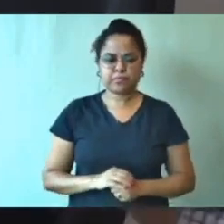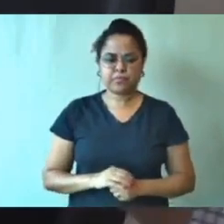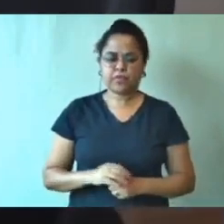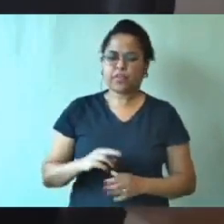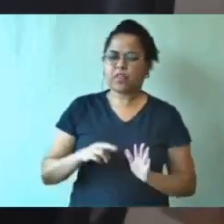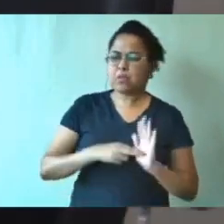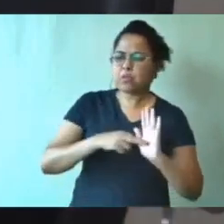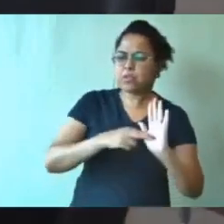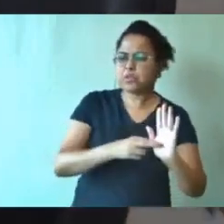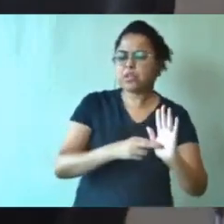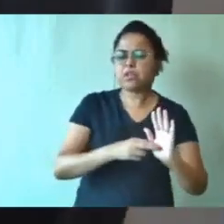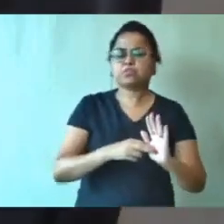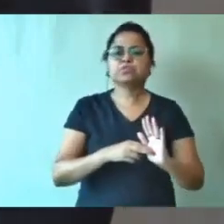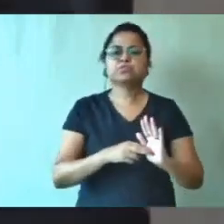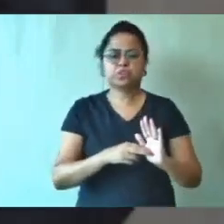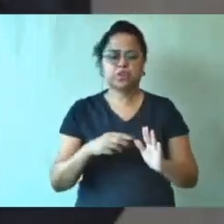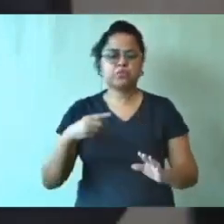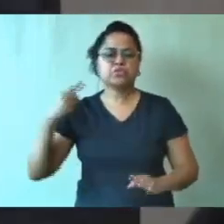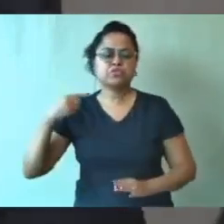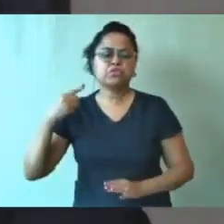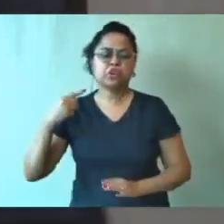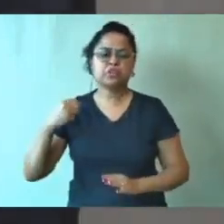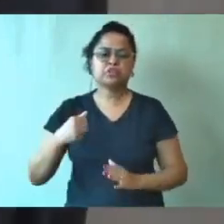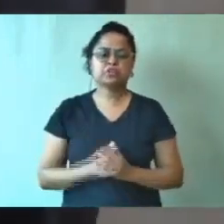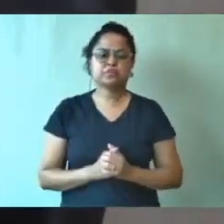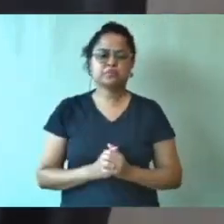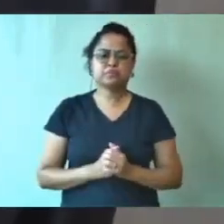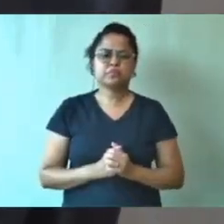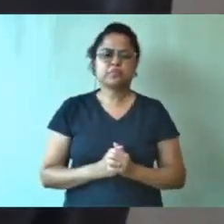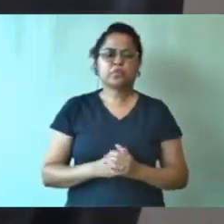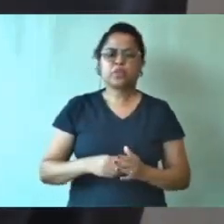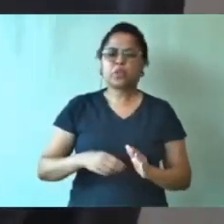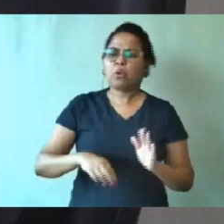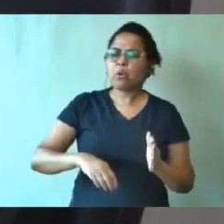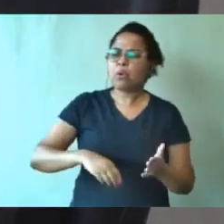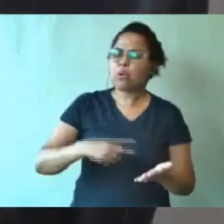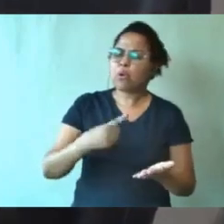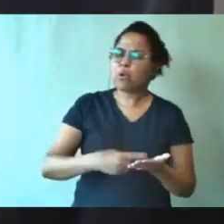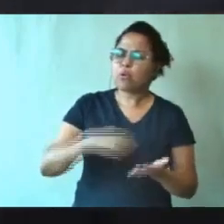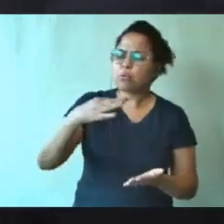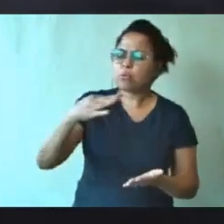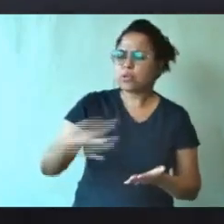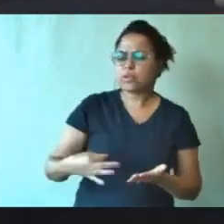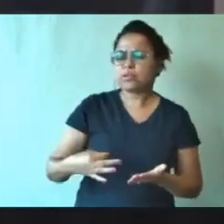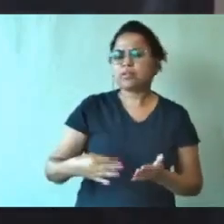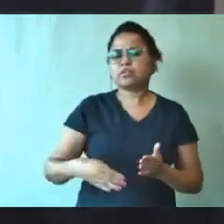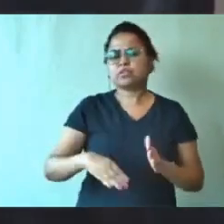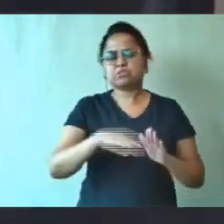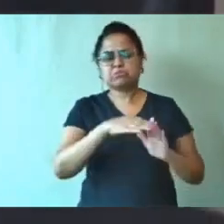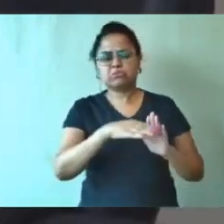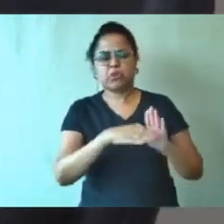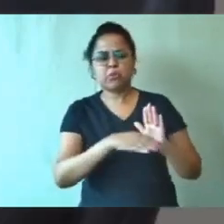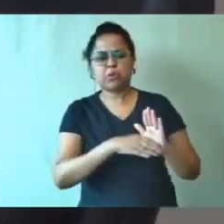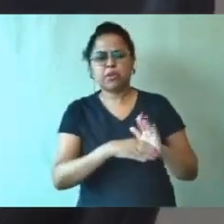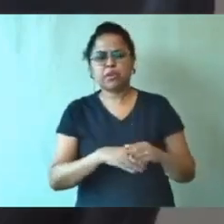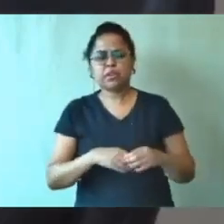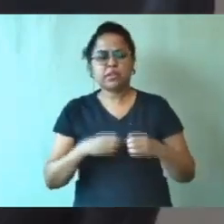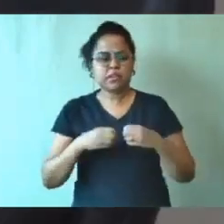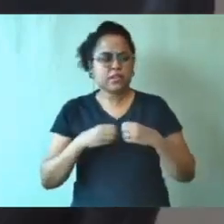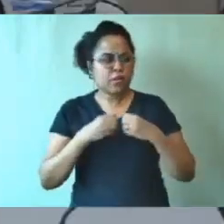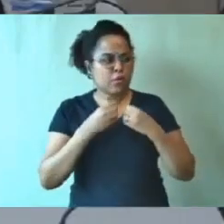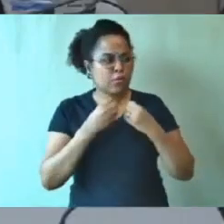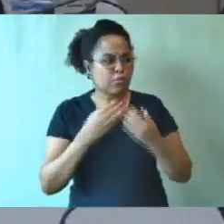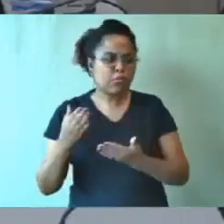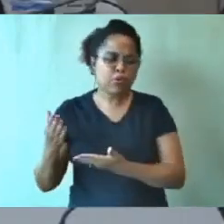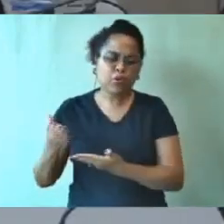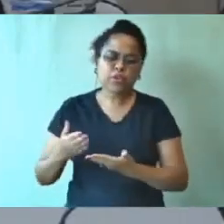então, cumprindo aqui os ritos formais, eu quero primeiramente dar boas-vindas ao senhor Rubens Lessa, que se encontra de